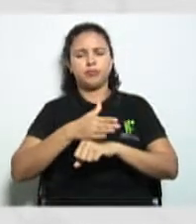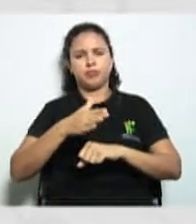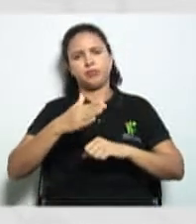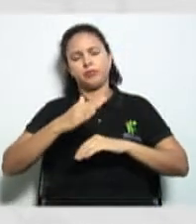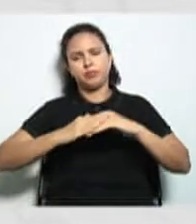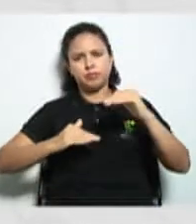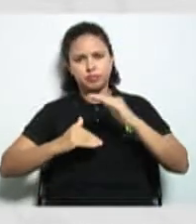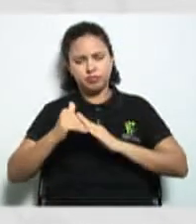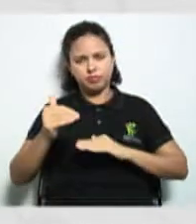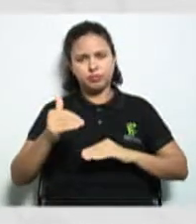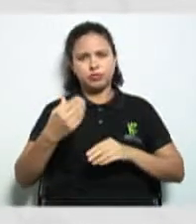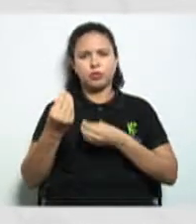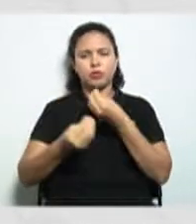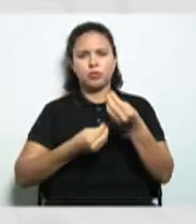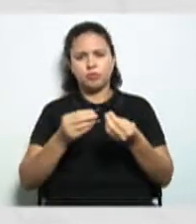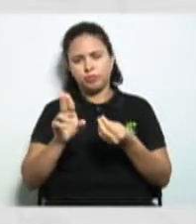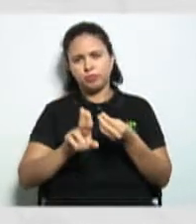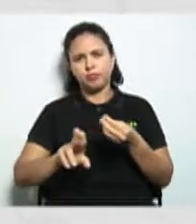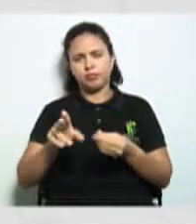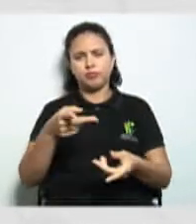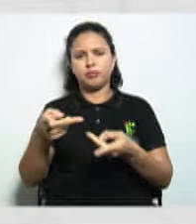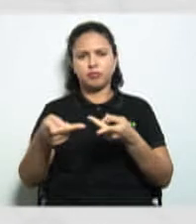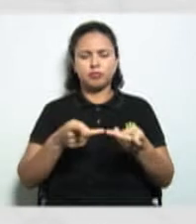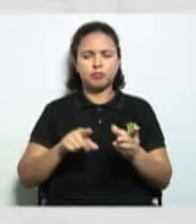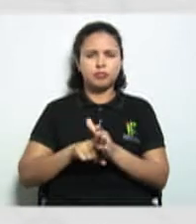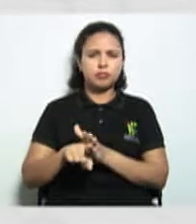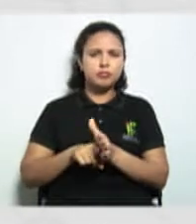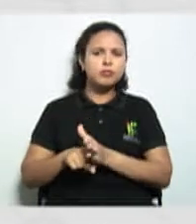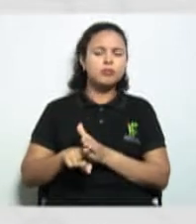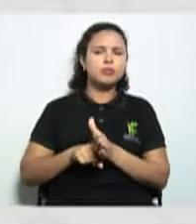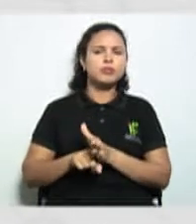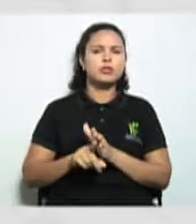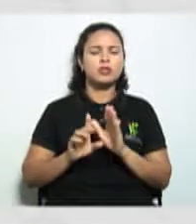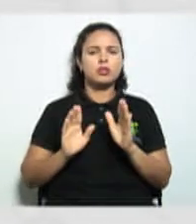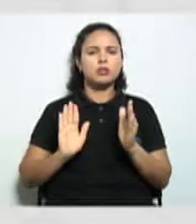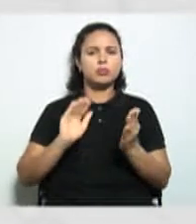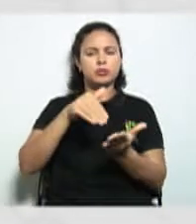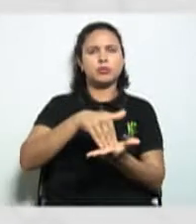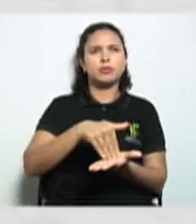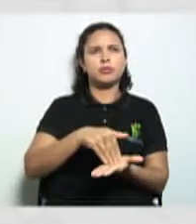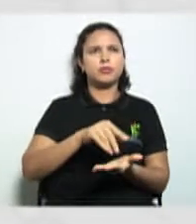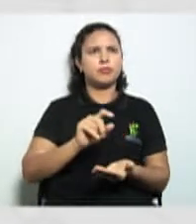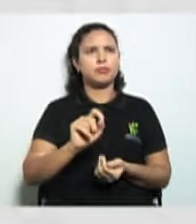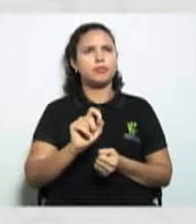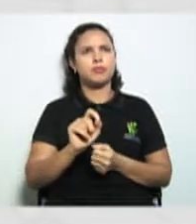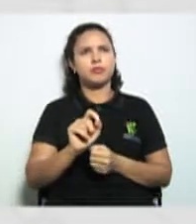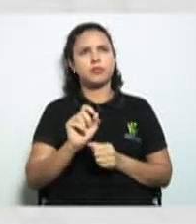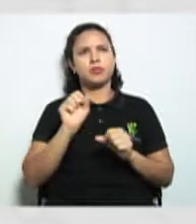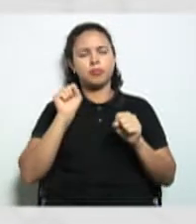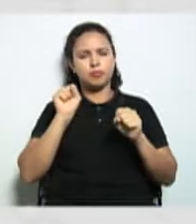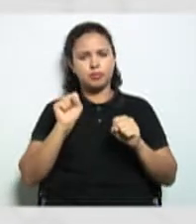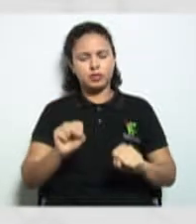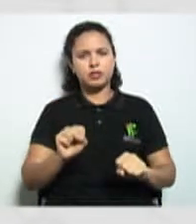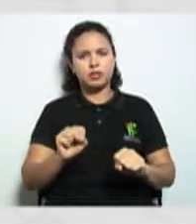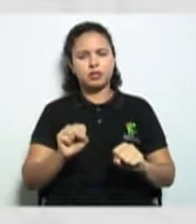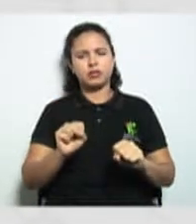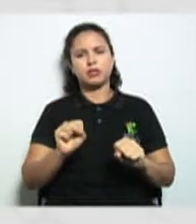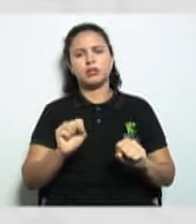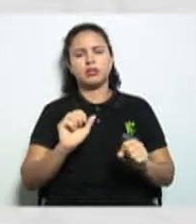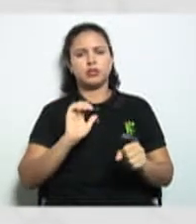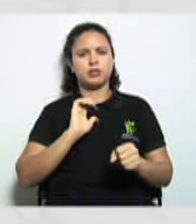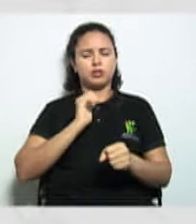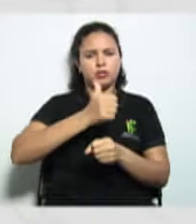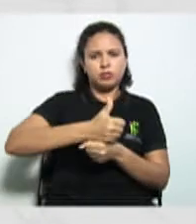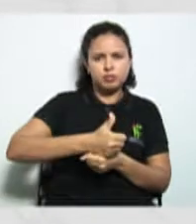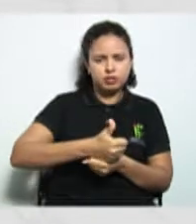projeto de pesquisa. E, em último caso, uma situação interessante, né, professora, é que ele pode